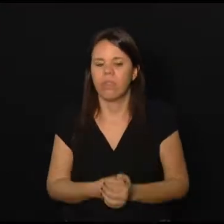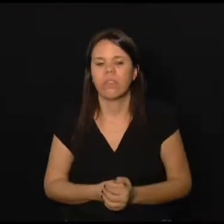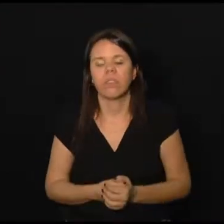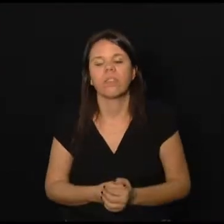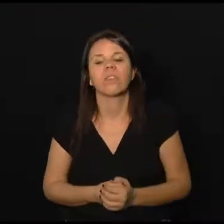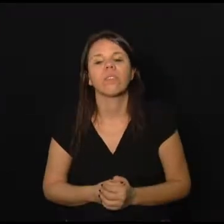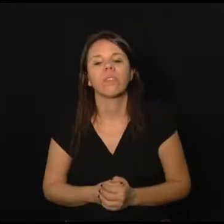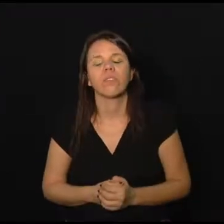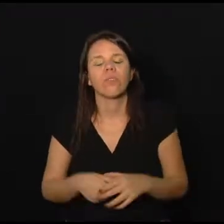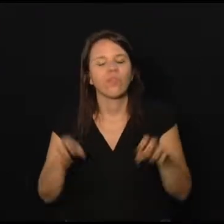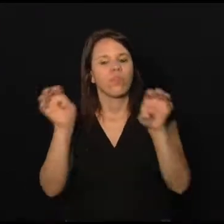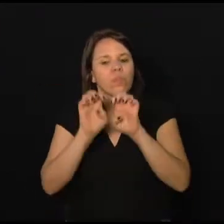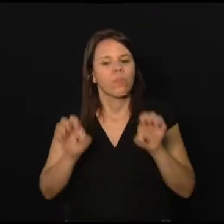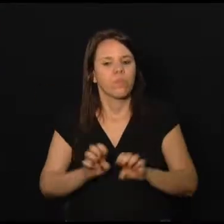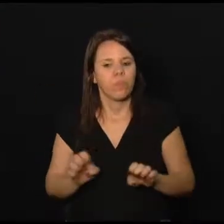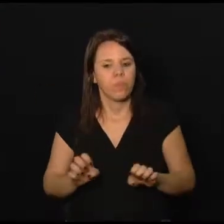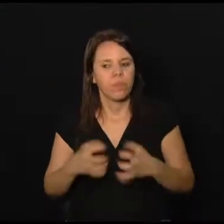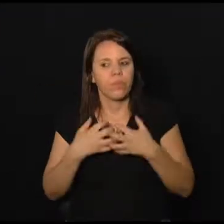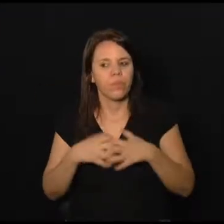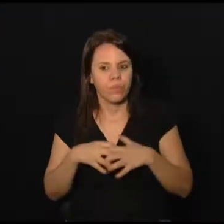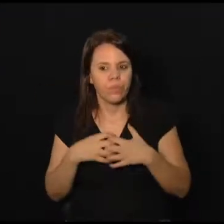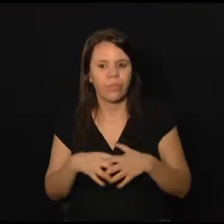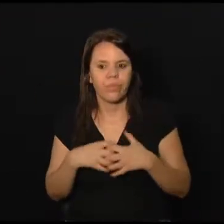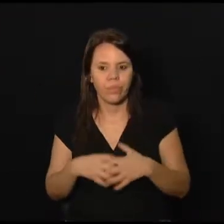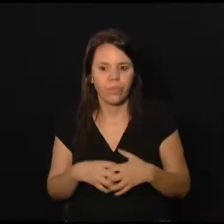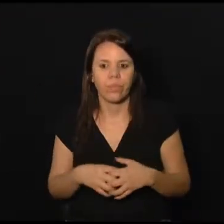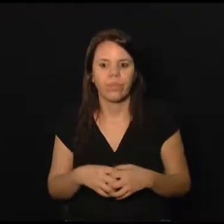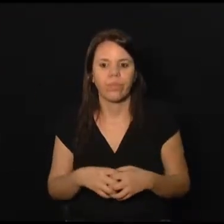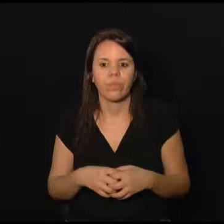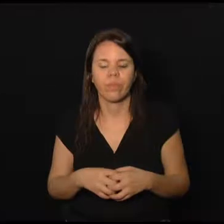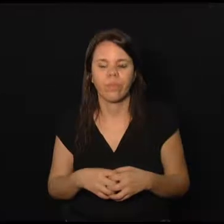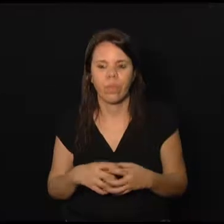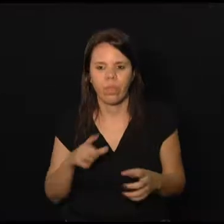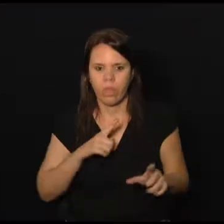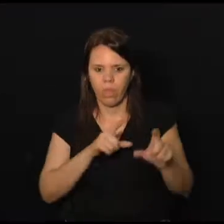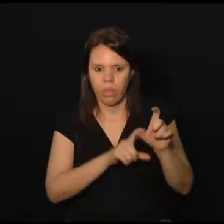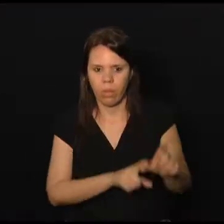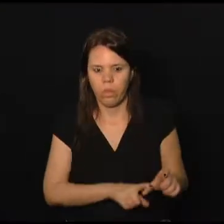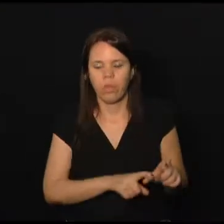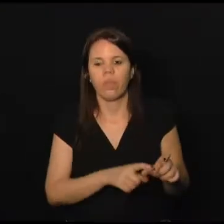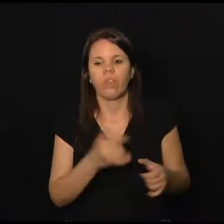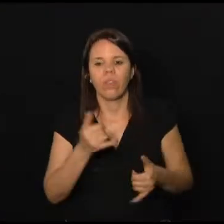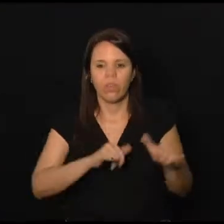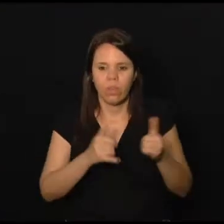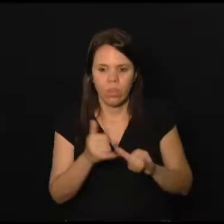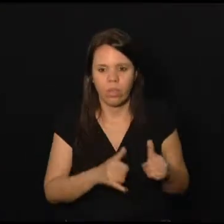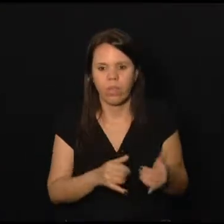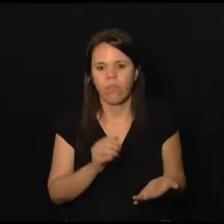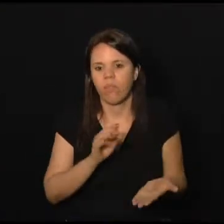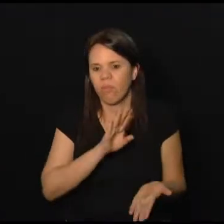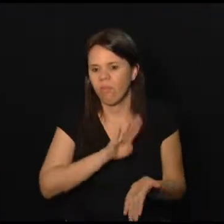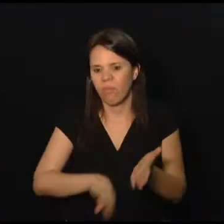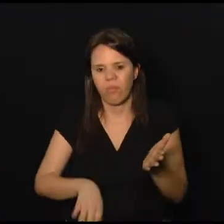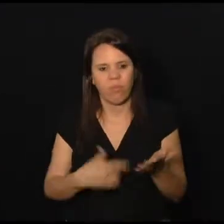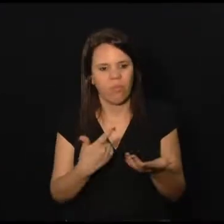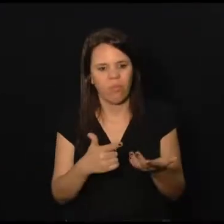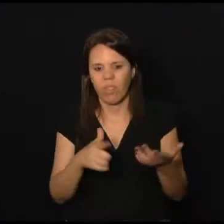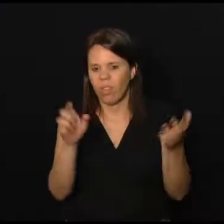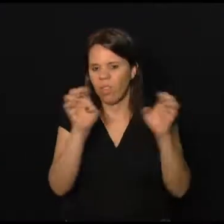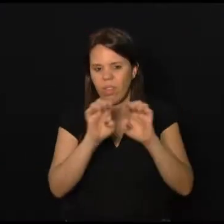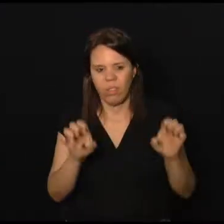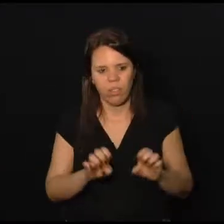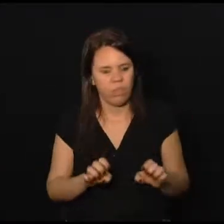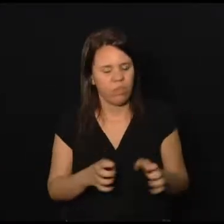com a estrutura funcional. Uma família funcional tem um dependente químico, ela se desestrutura, ela perde a